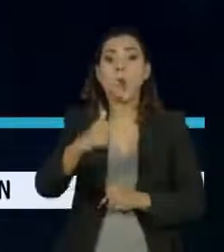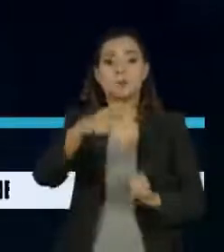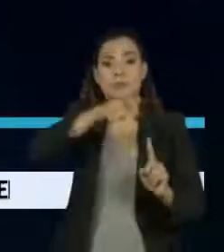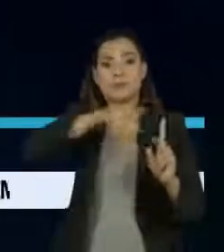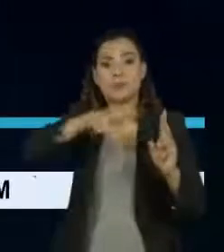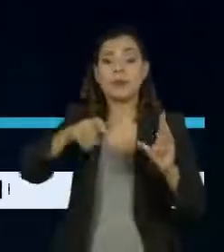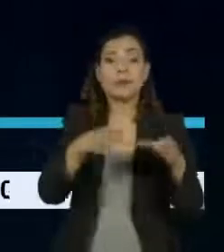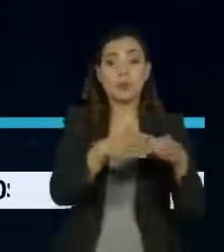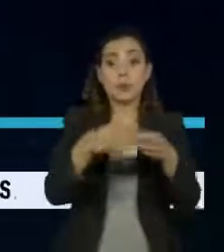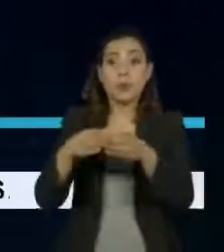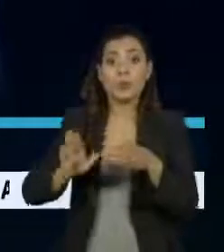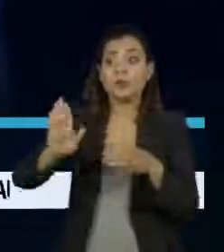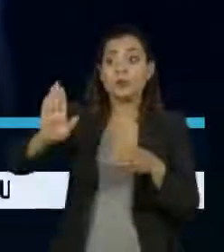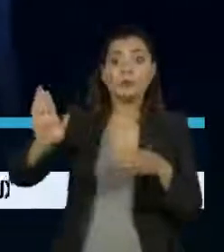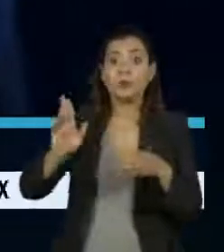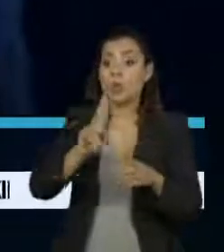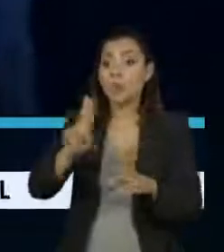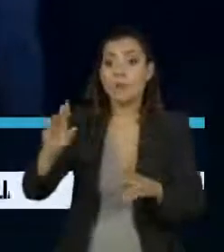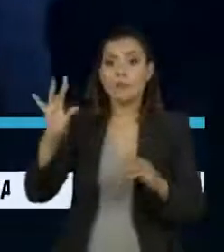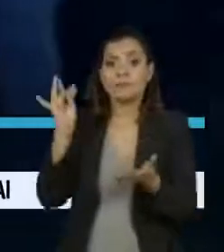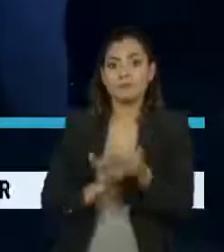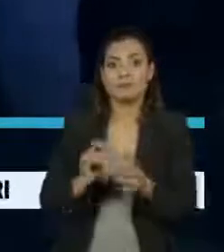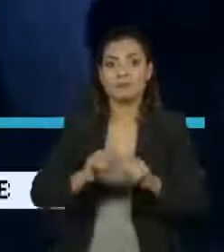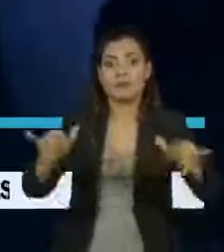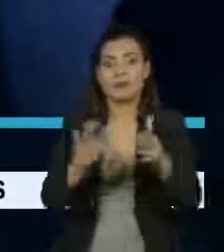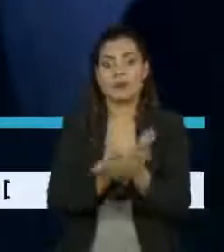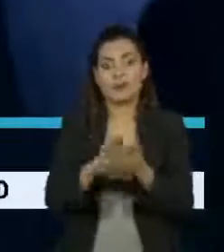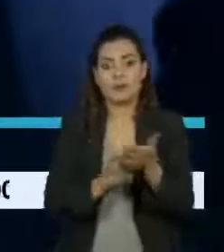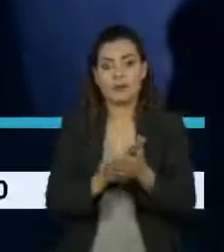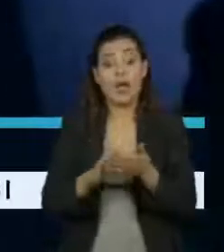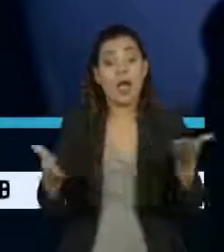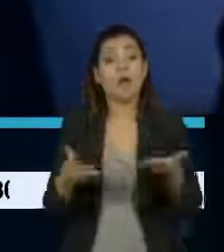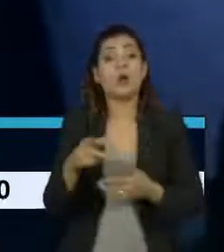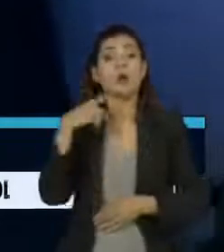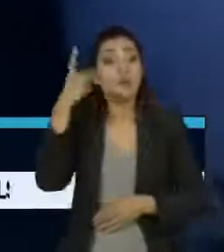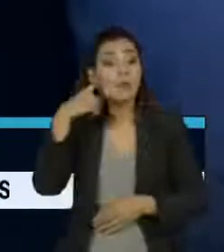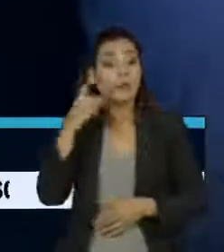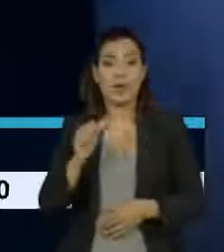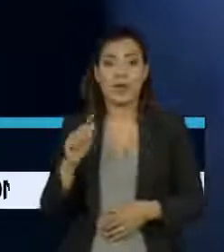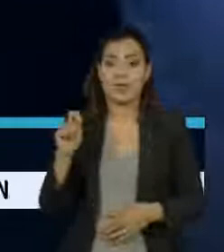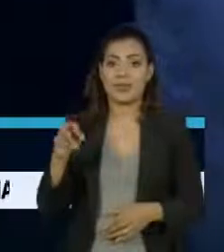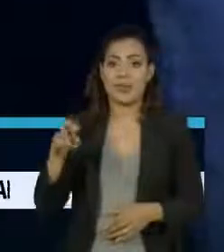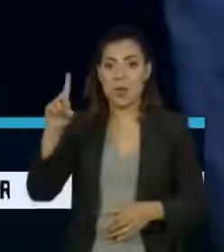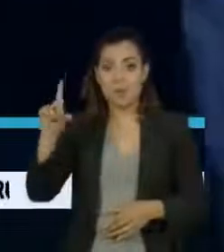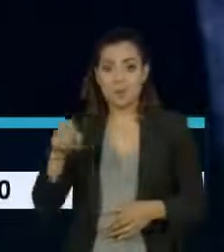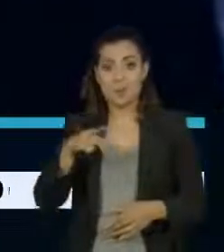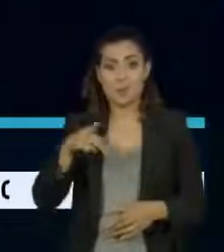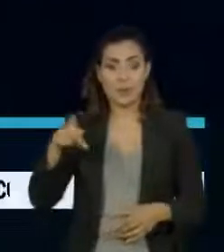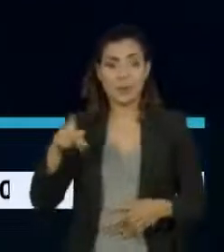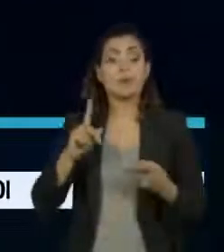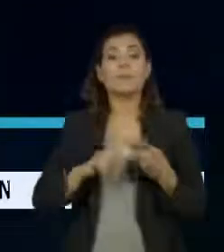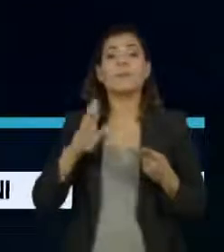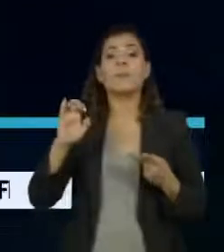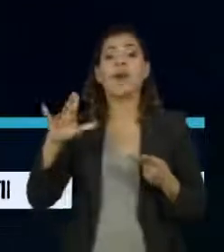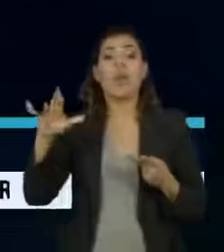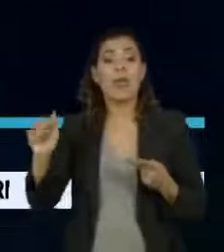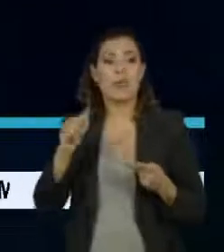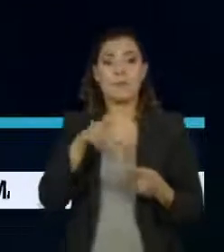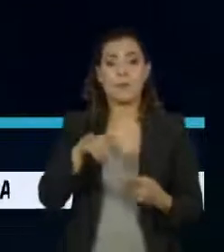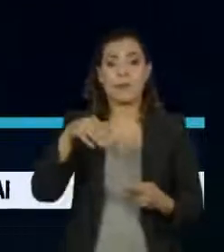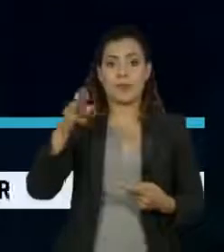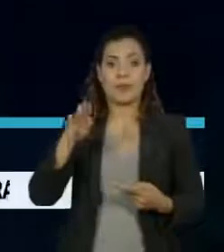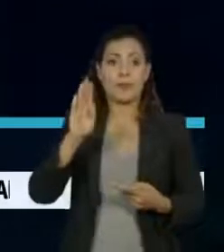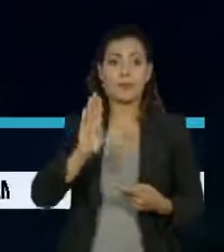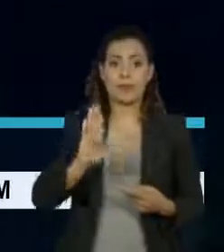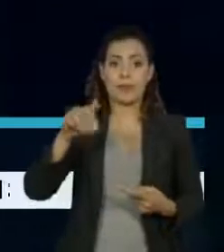11 legendas para o nome que ainda não foi anunciado os mais cotados são os deputados Aguinaldo Ribeiro do PP e Baleia Rossi e do PMDB